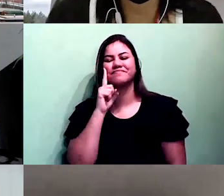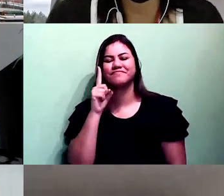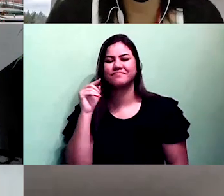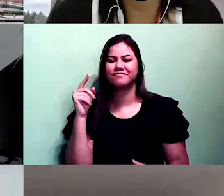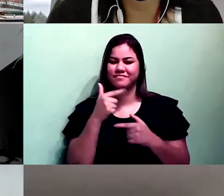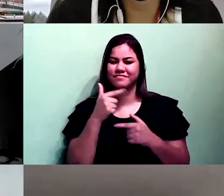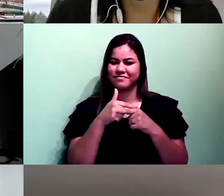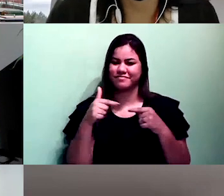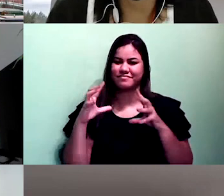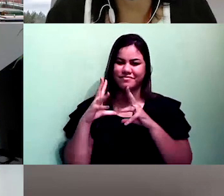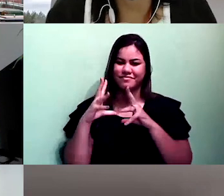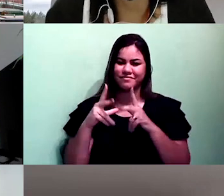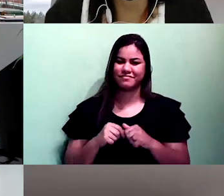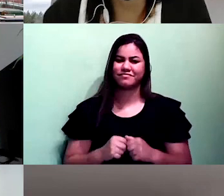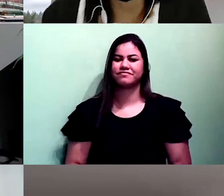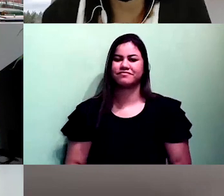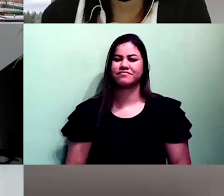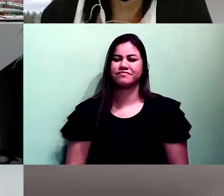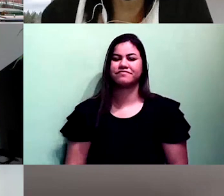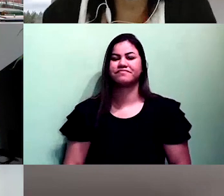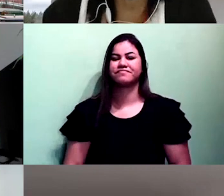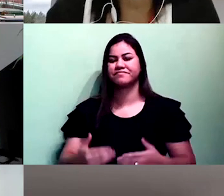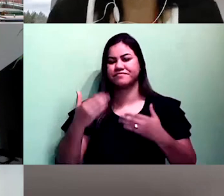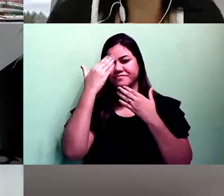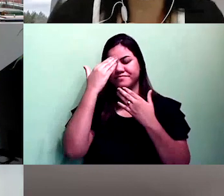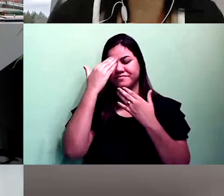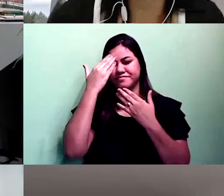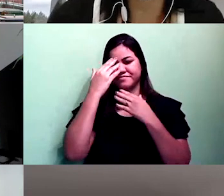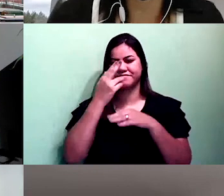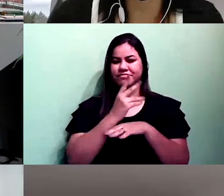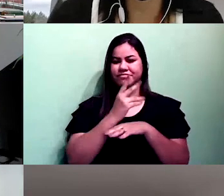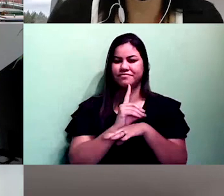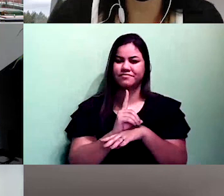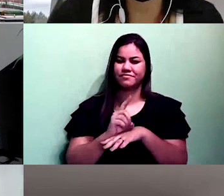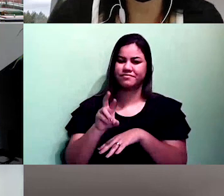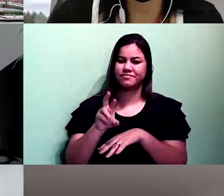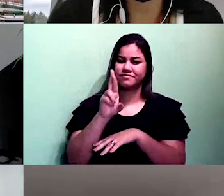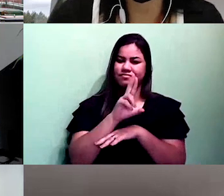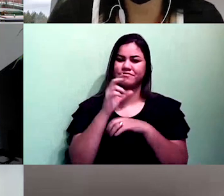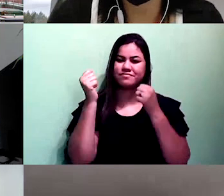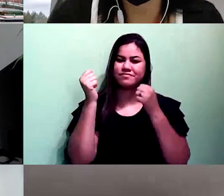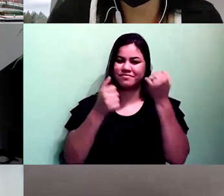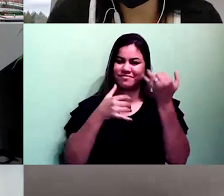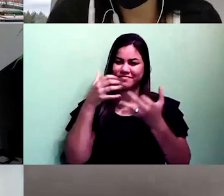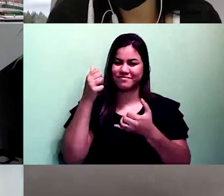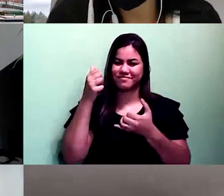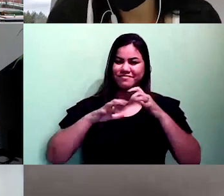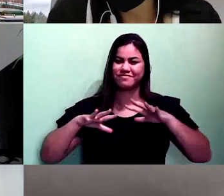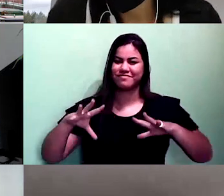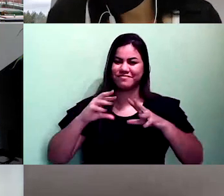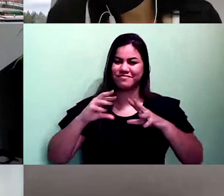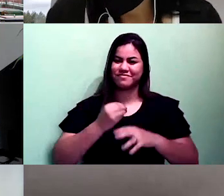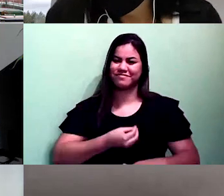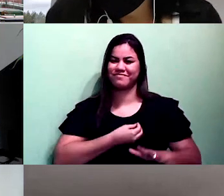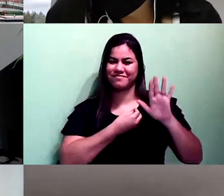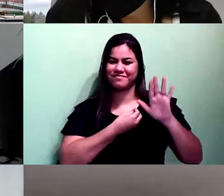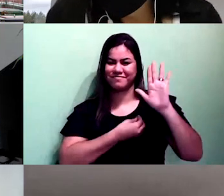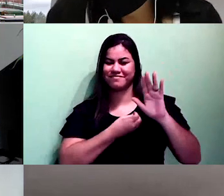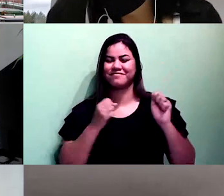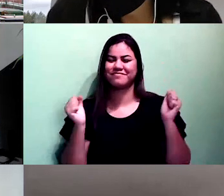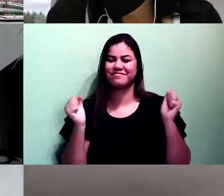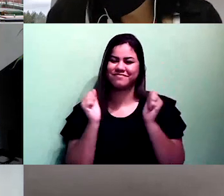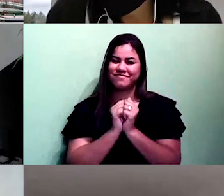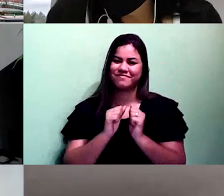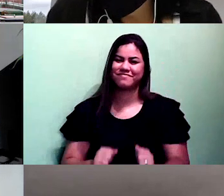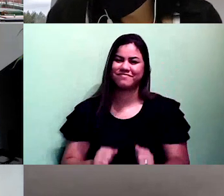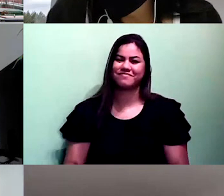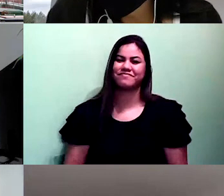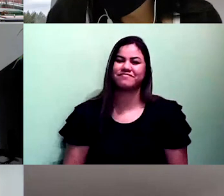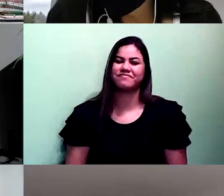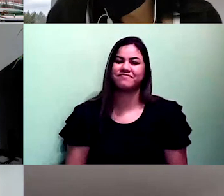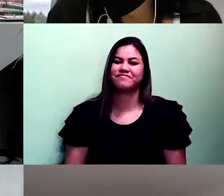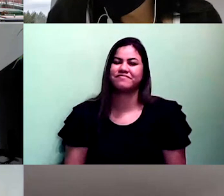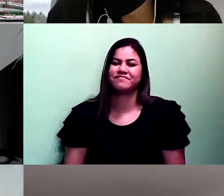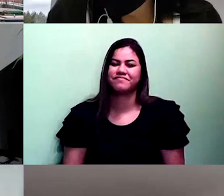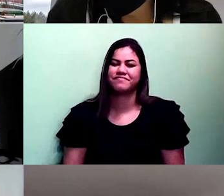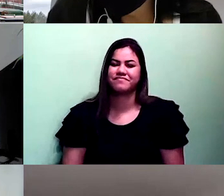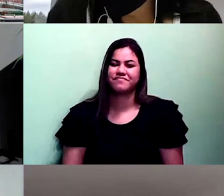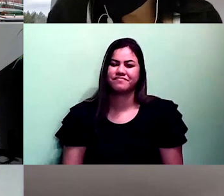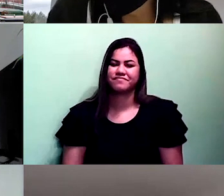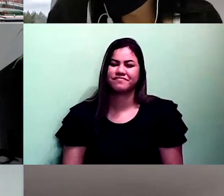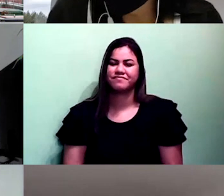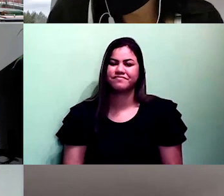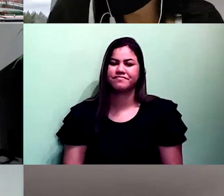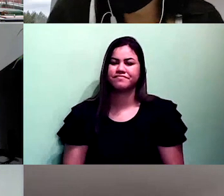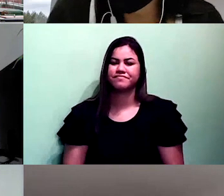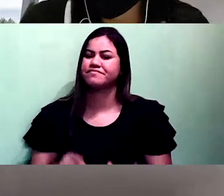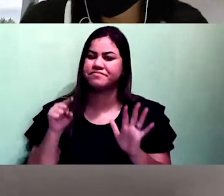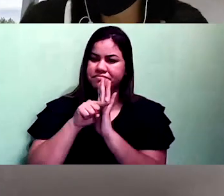parte, só agradeço aí ao Dr. Aldemir pela apresentação e a todos que participaram. Não vi mais nenhuma